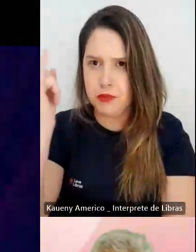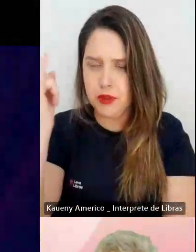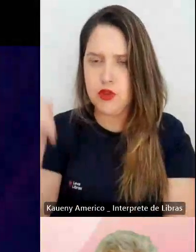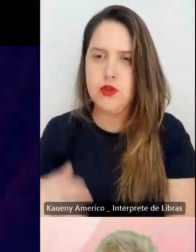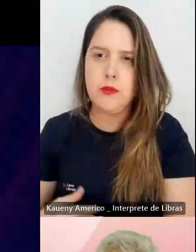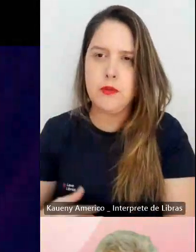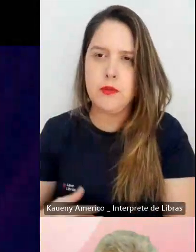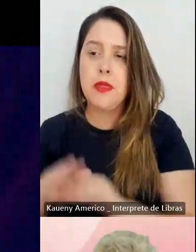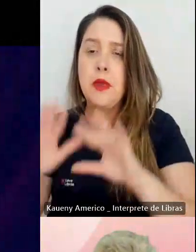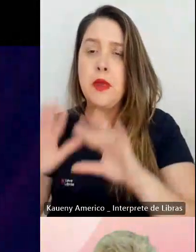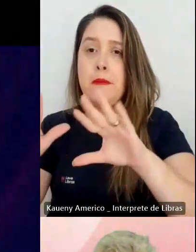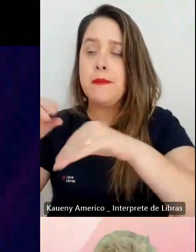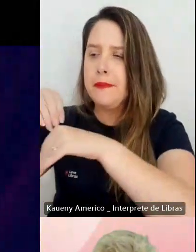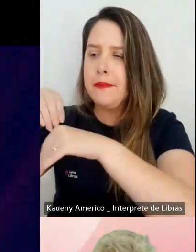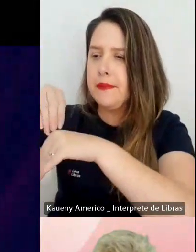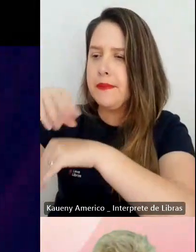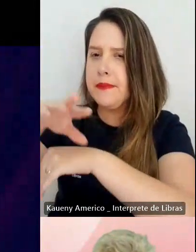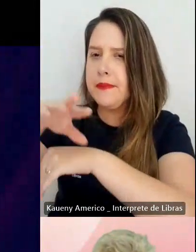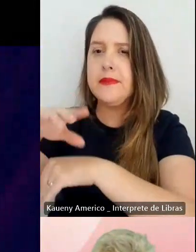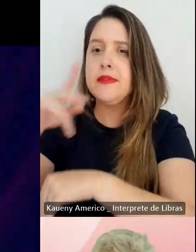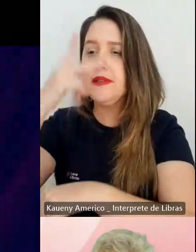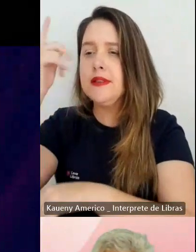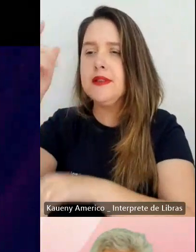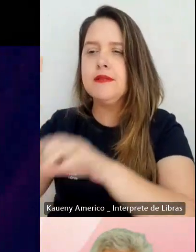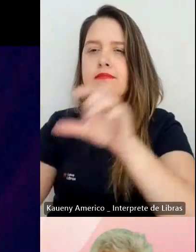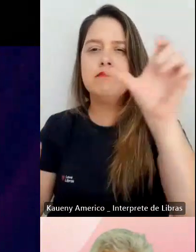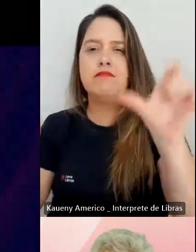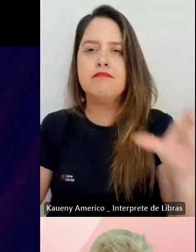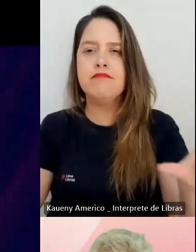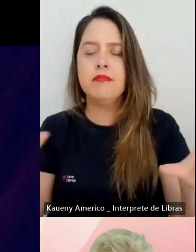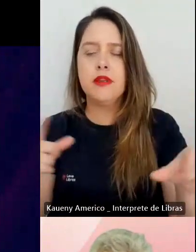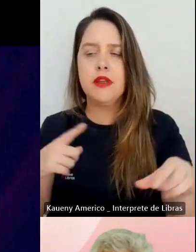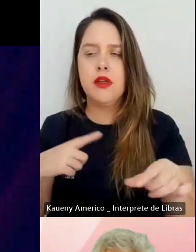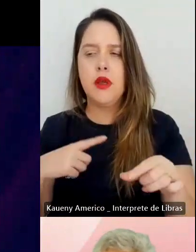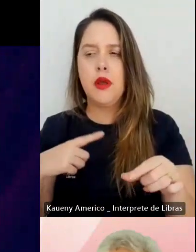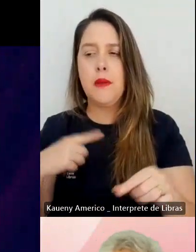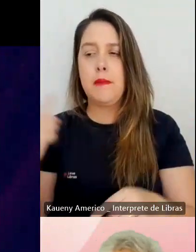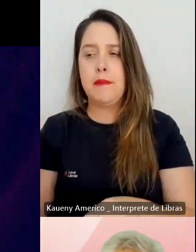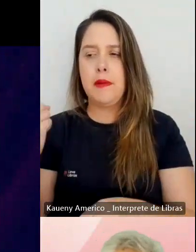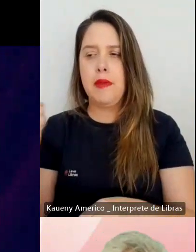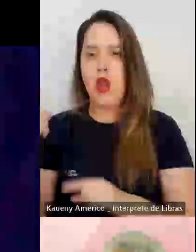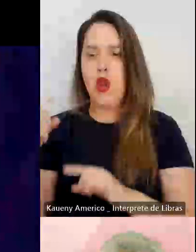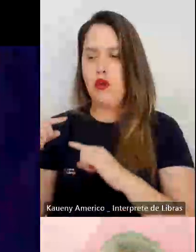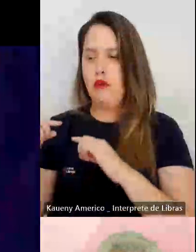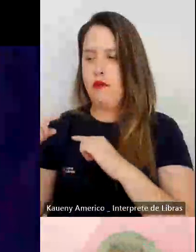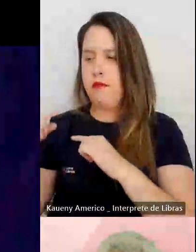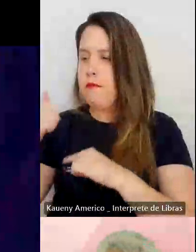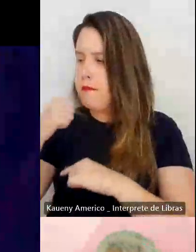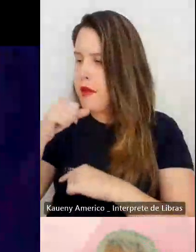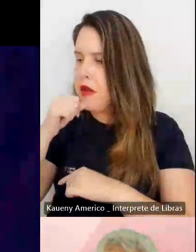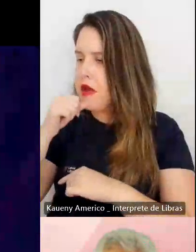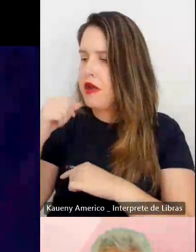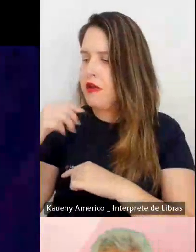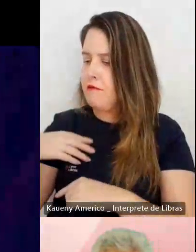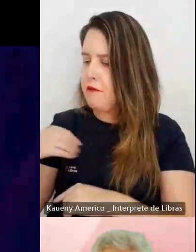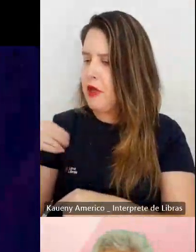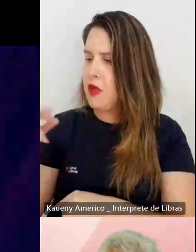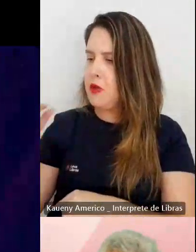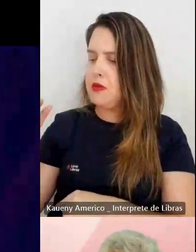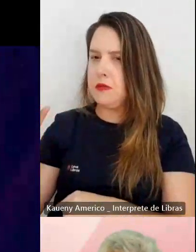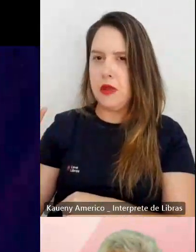indicação são aquelas pessoas que têm parentes de primeiro grau, mãe, irmãs, filhos, filhas, que